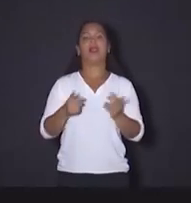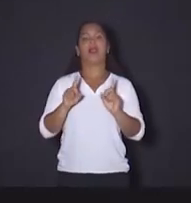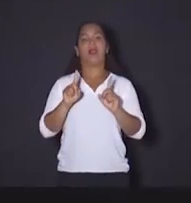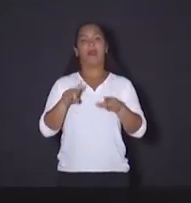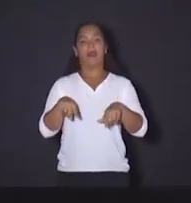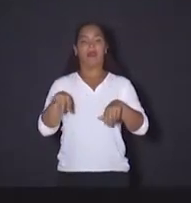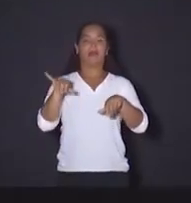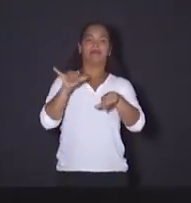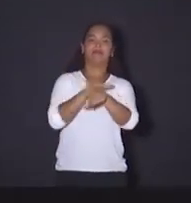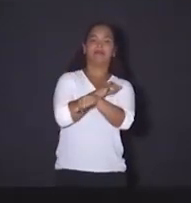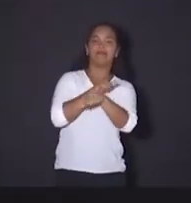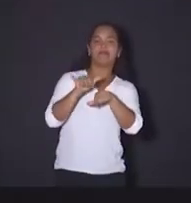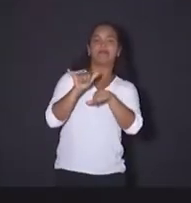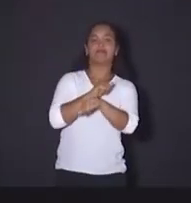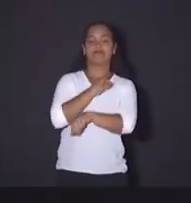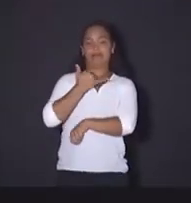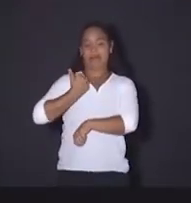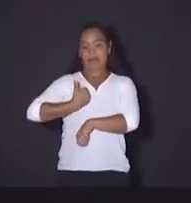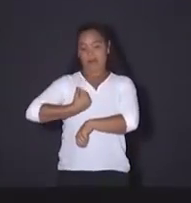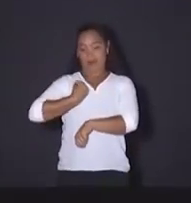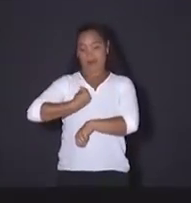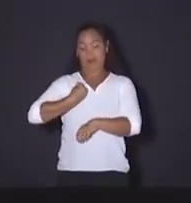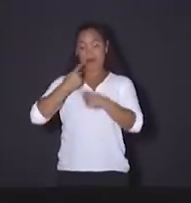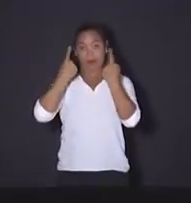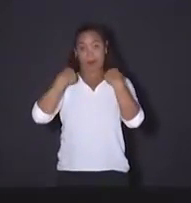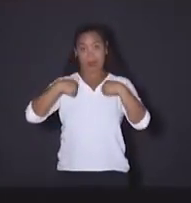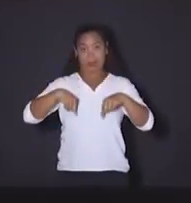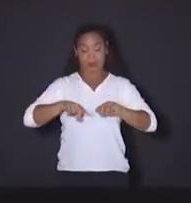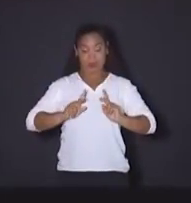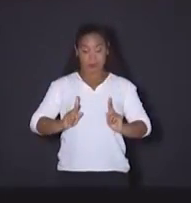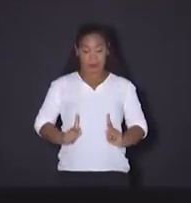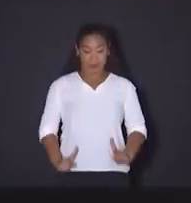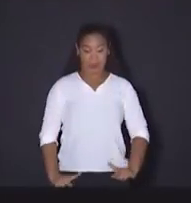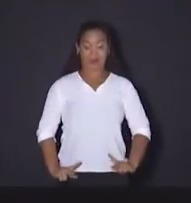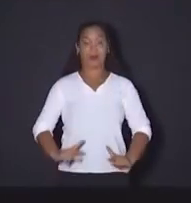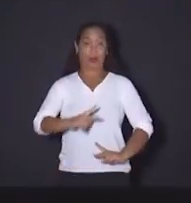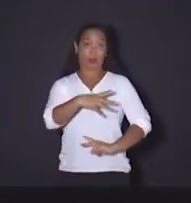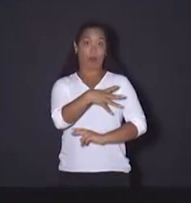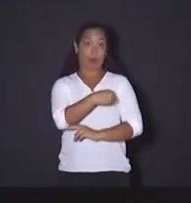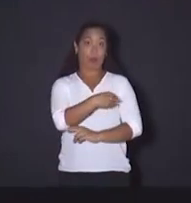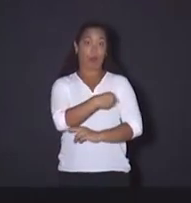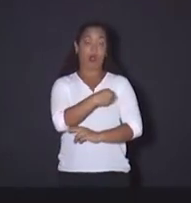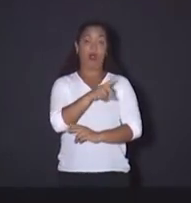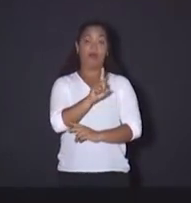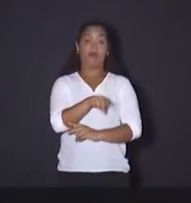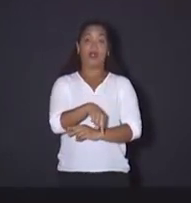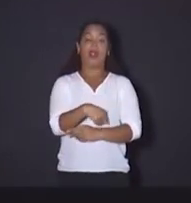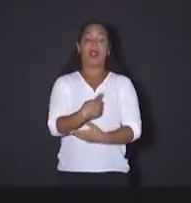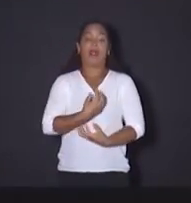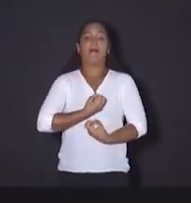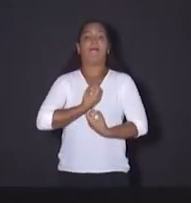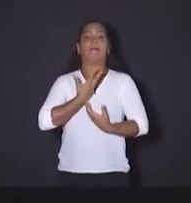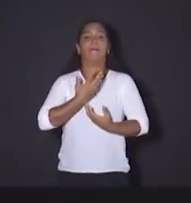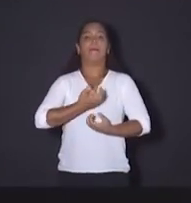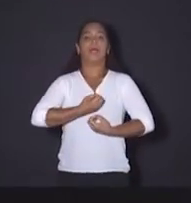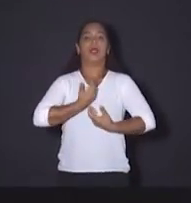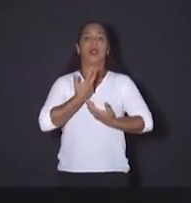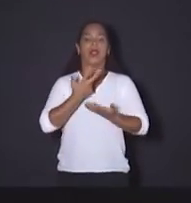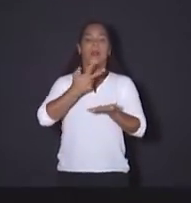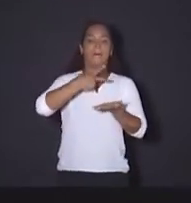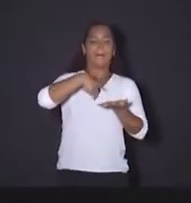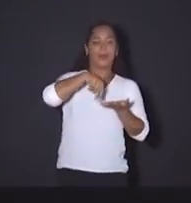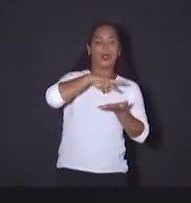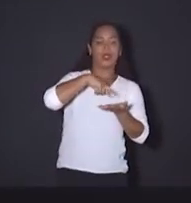estratégia de sobrevivência humana, do mamífero humano, é uma estratégia, poesia, a dança,